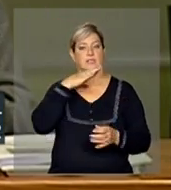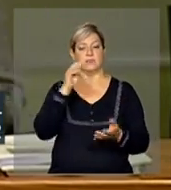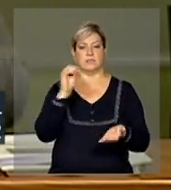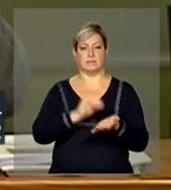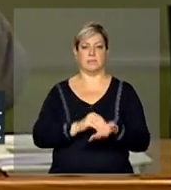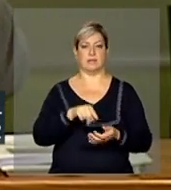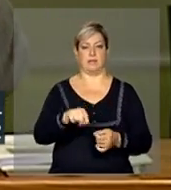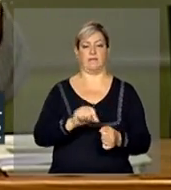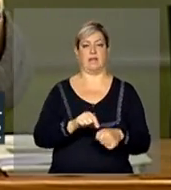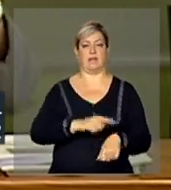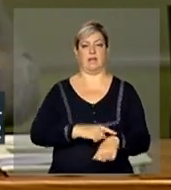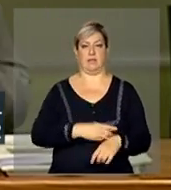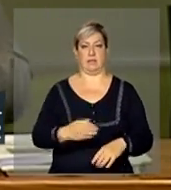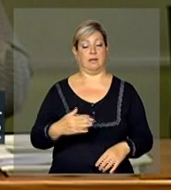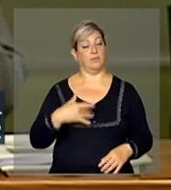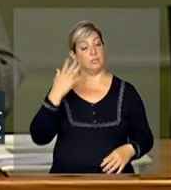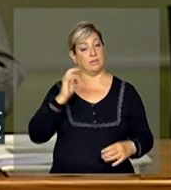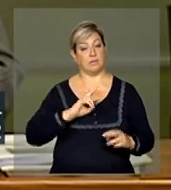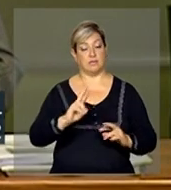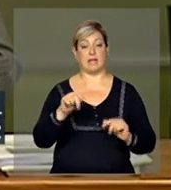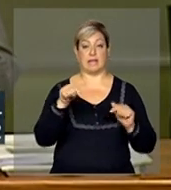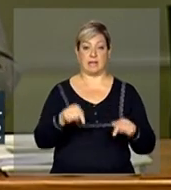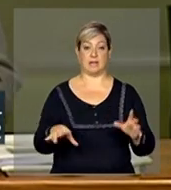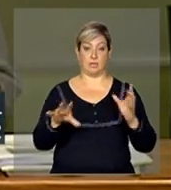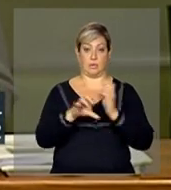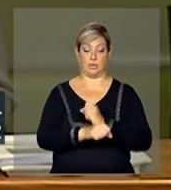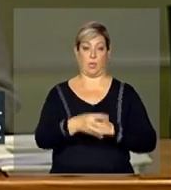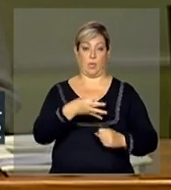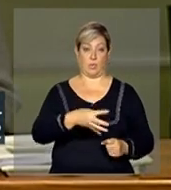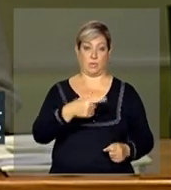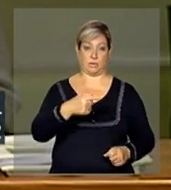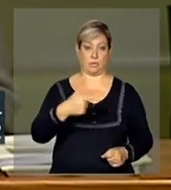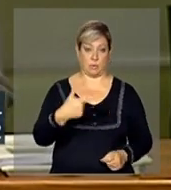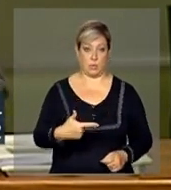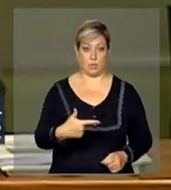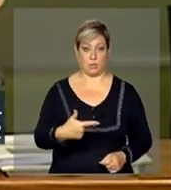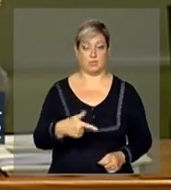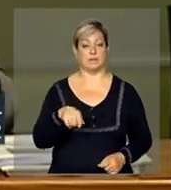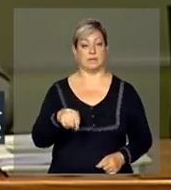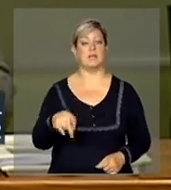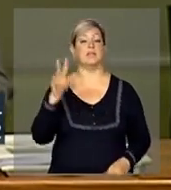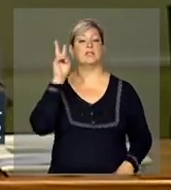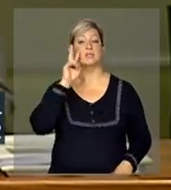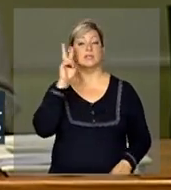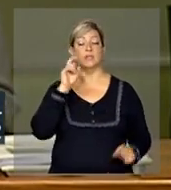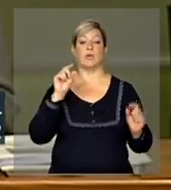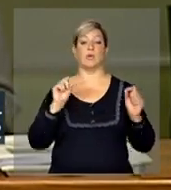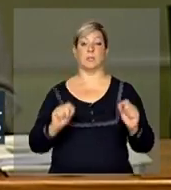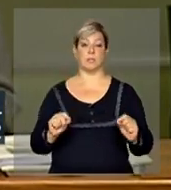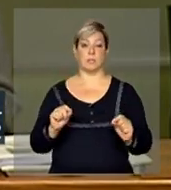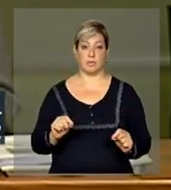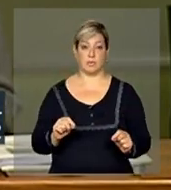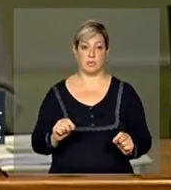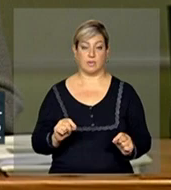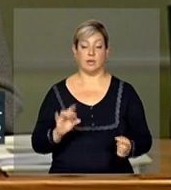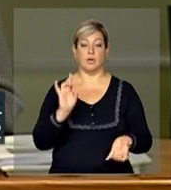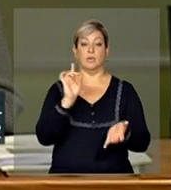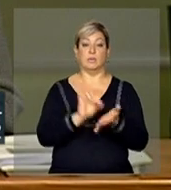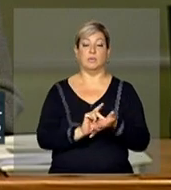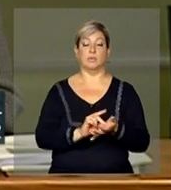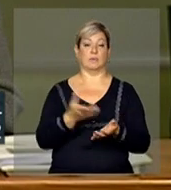nesse período. Então, não sei se eu respondi. Então, esses 472 se referem ao que eram